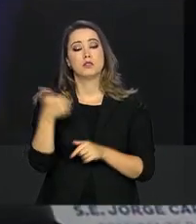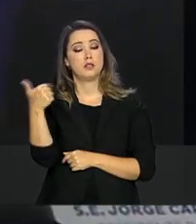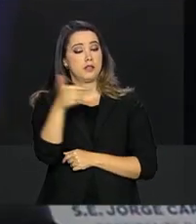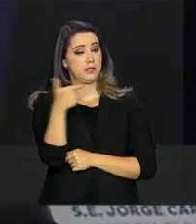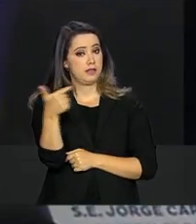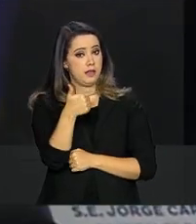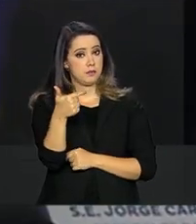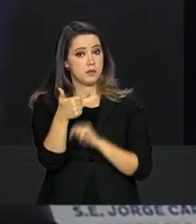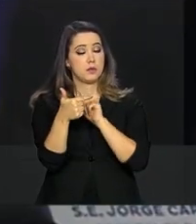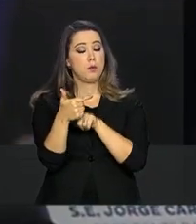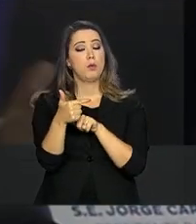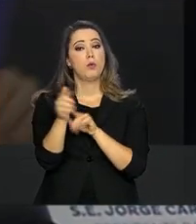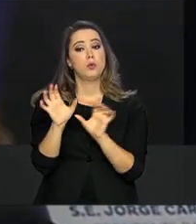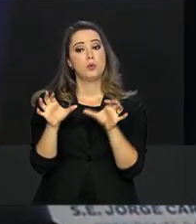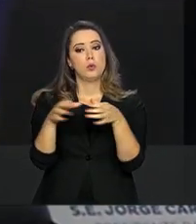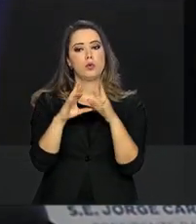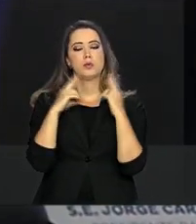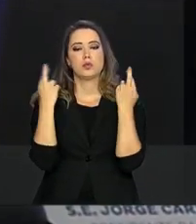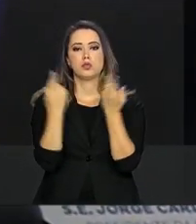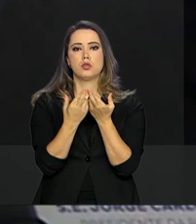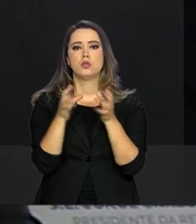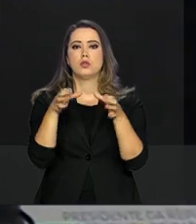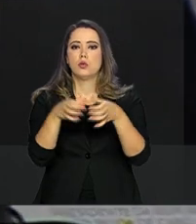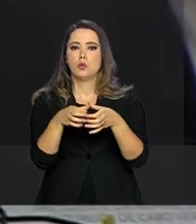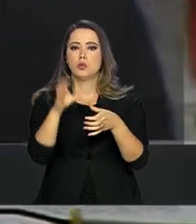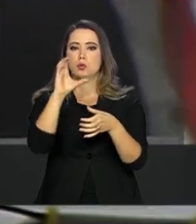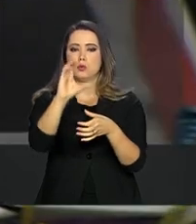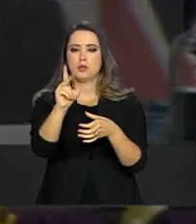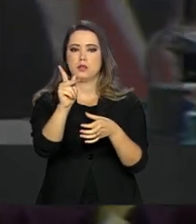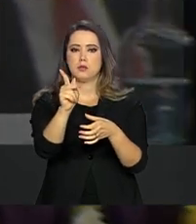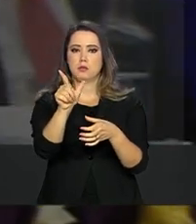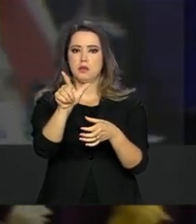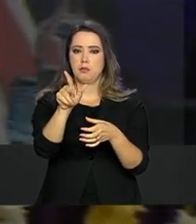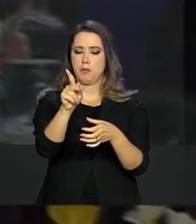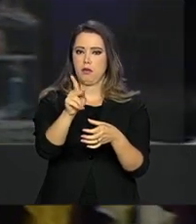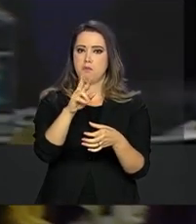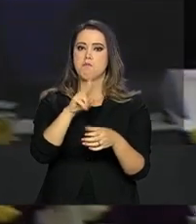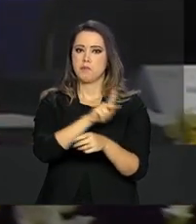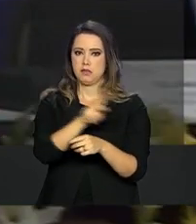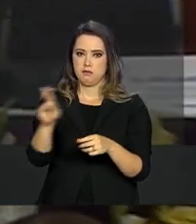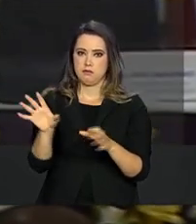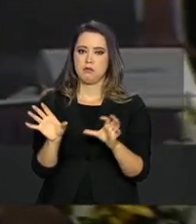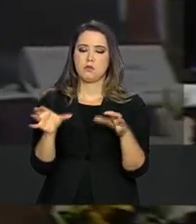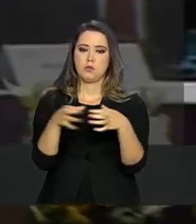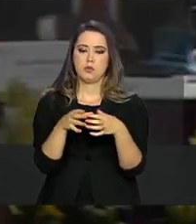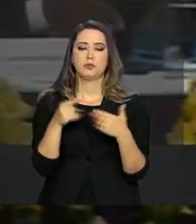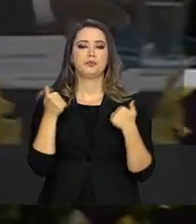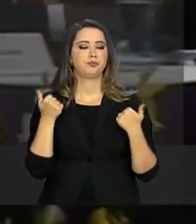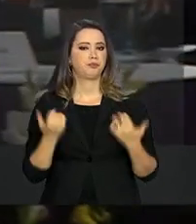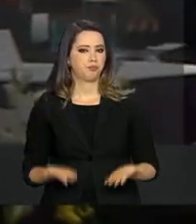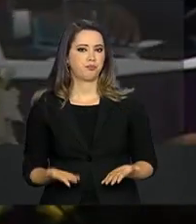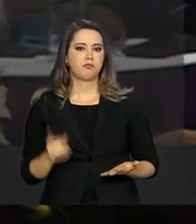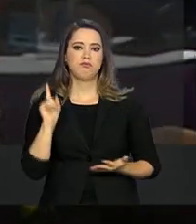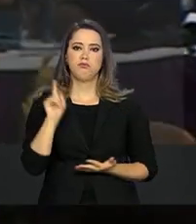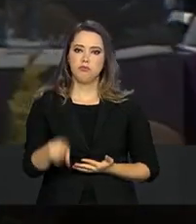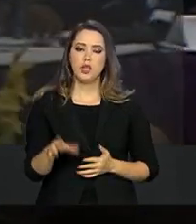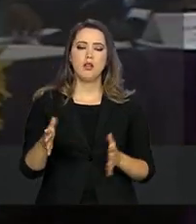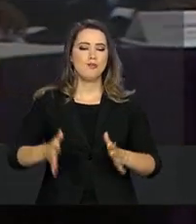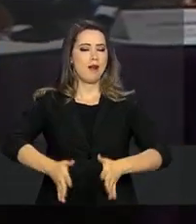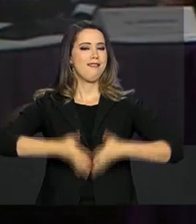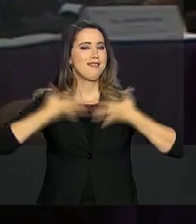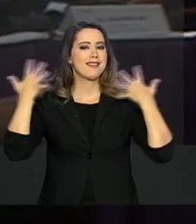conferência de chefes de estado e de governo da cplp aliás é com grande alegria